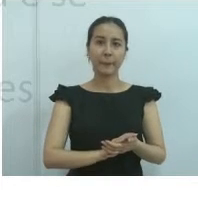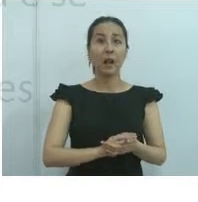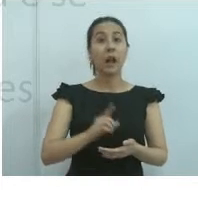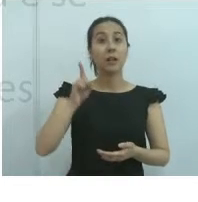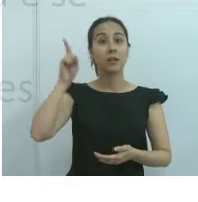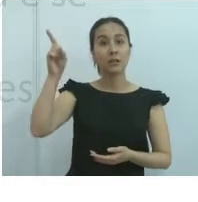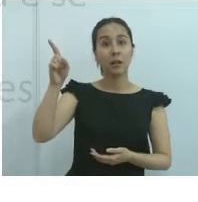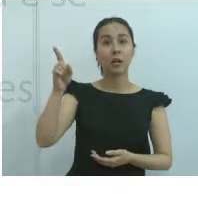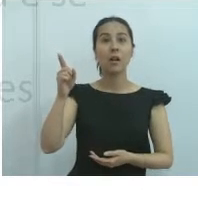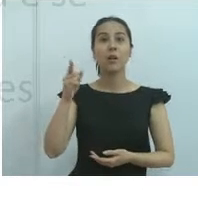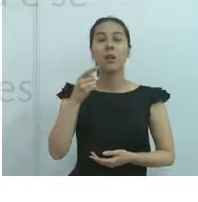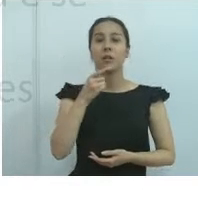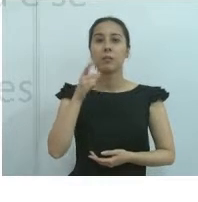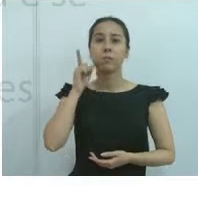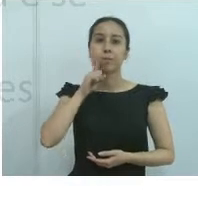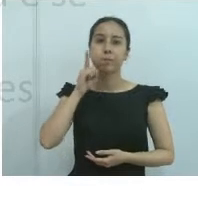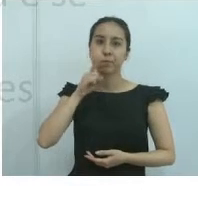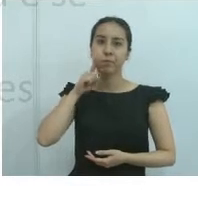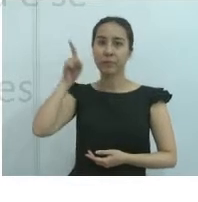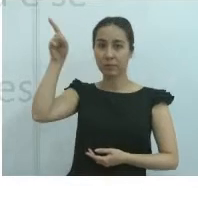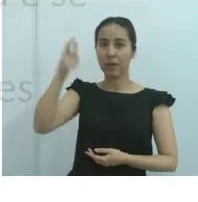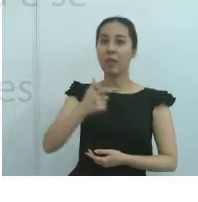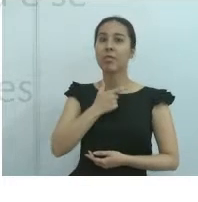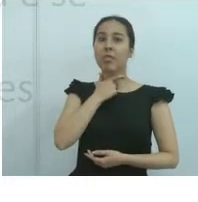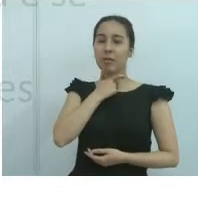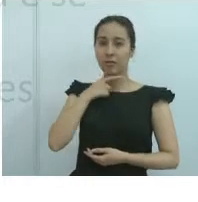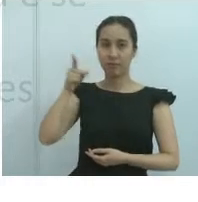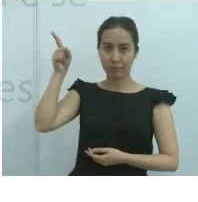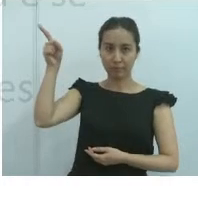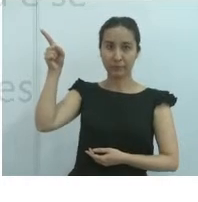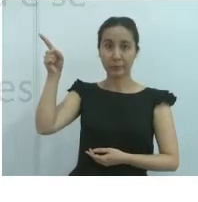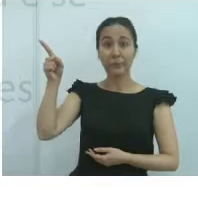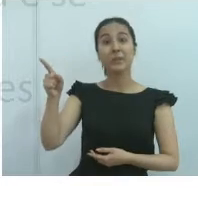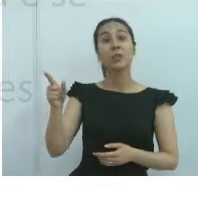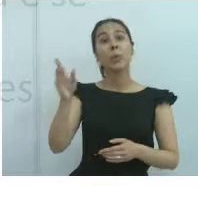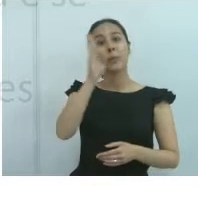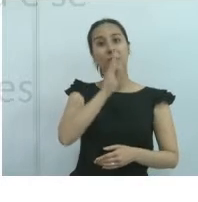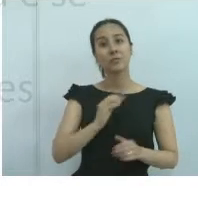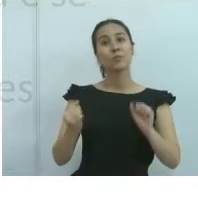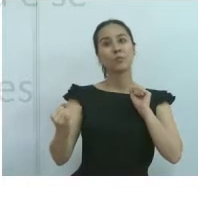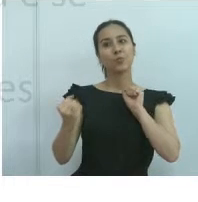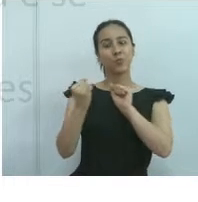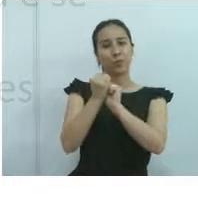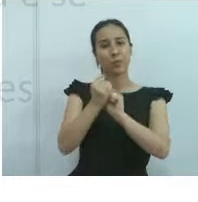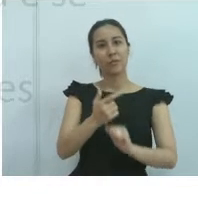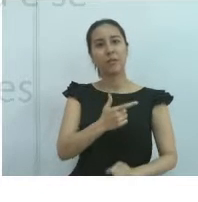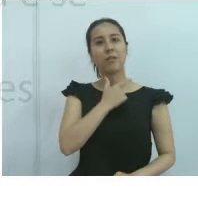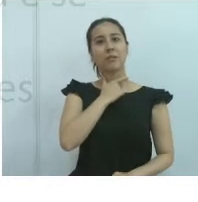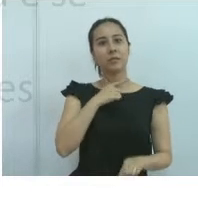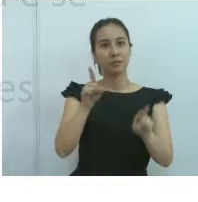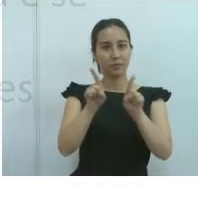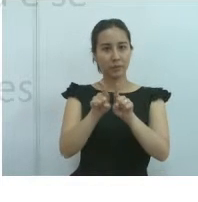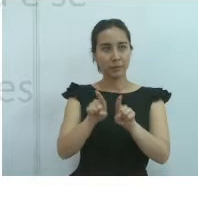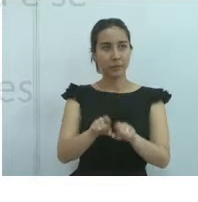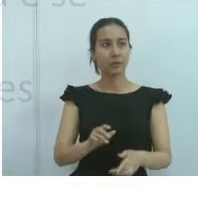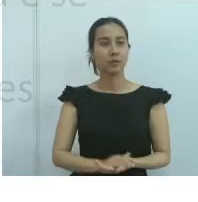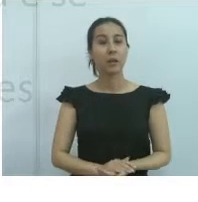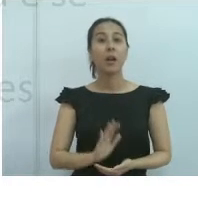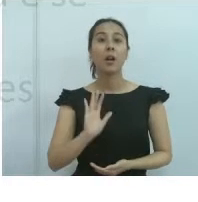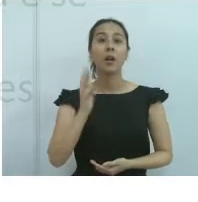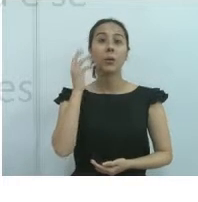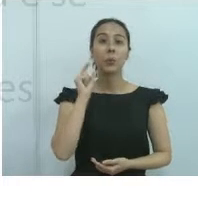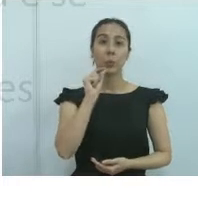brasil quebrar junto mas quebra direitinho do jeito que quebrou agora há pouco tempo essa expansão